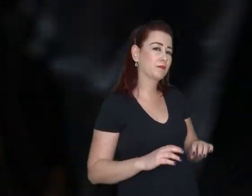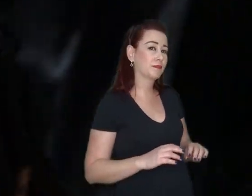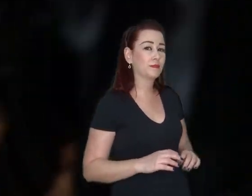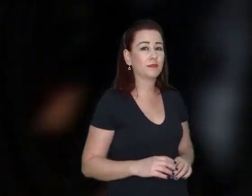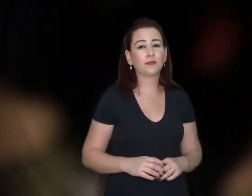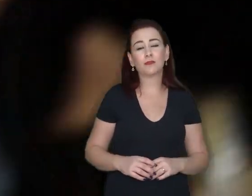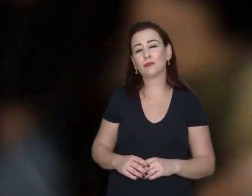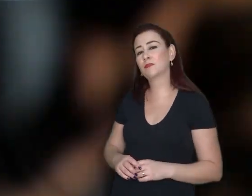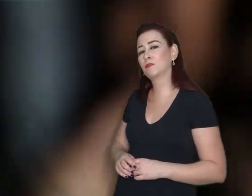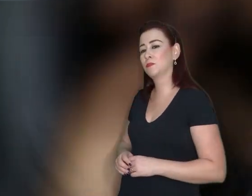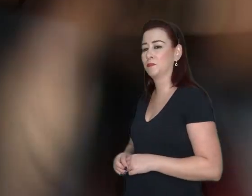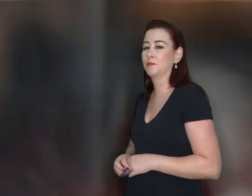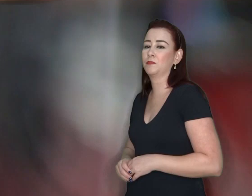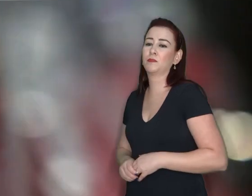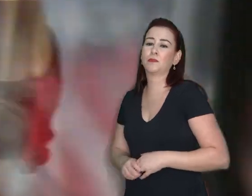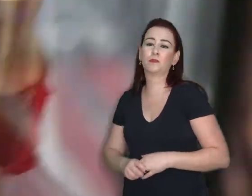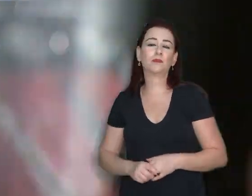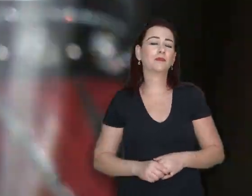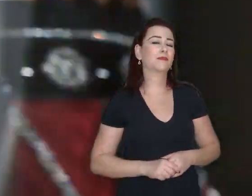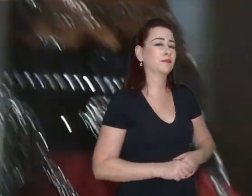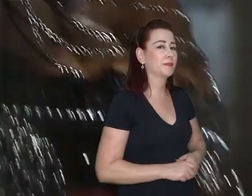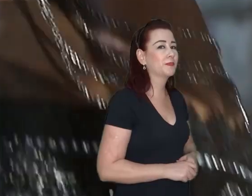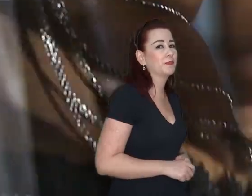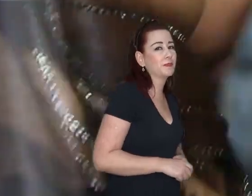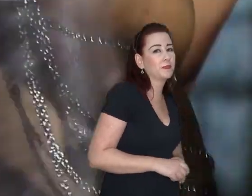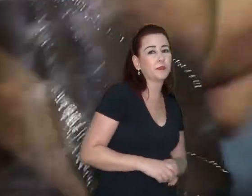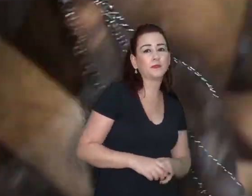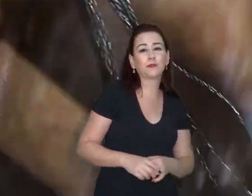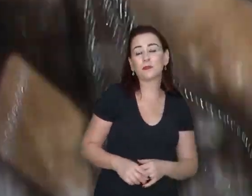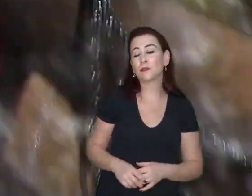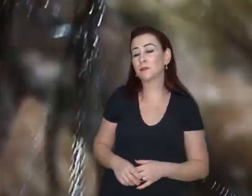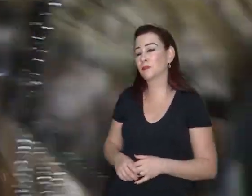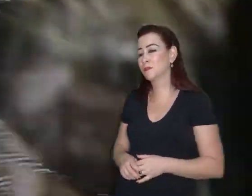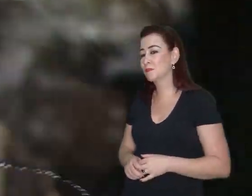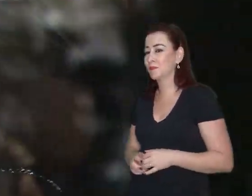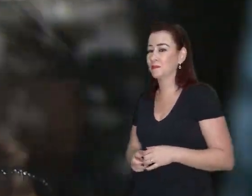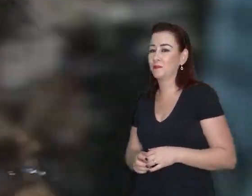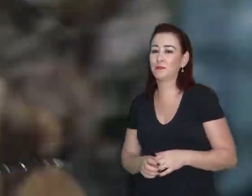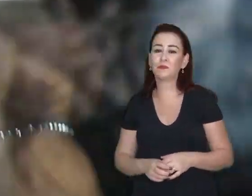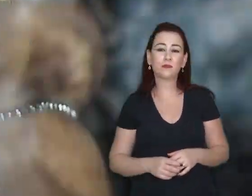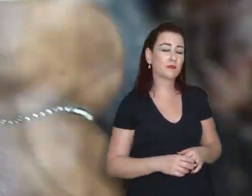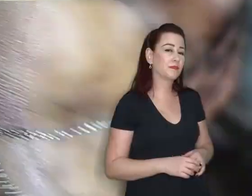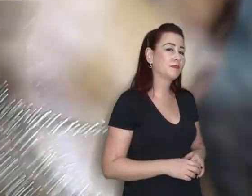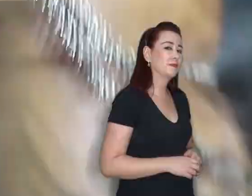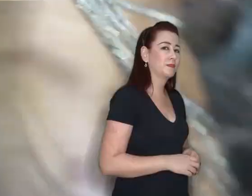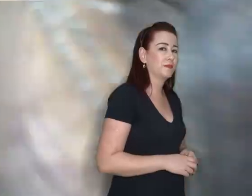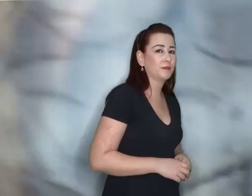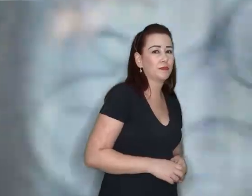Eu,